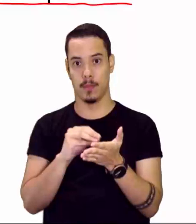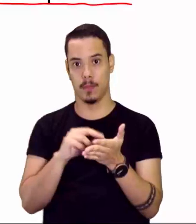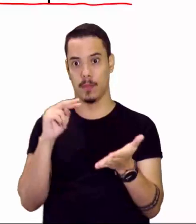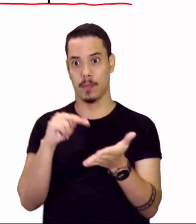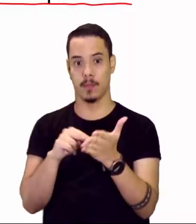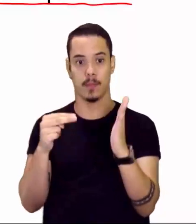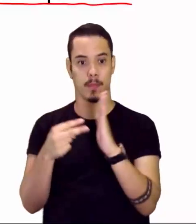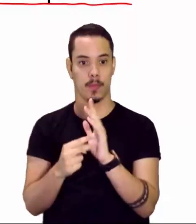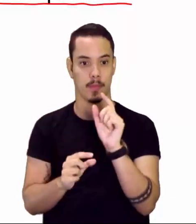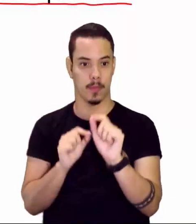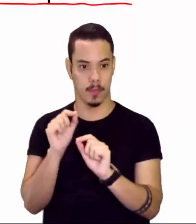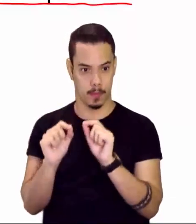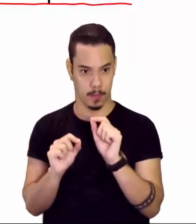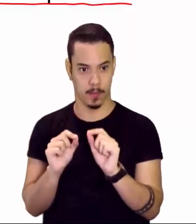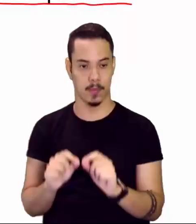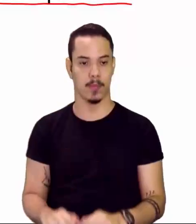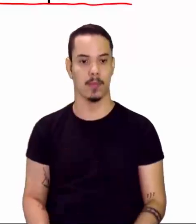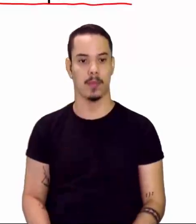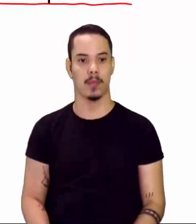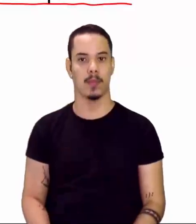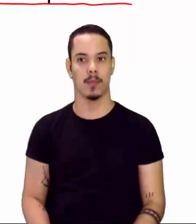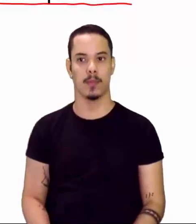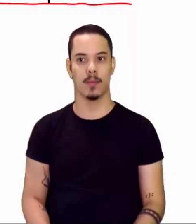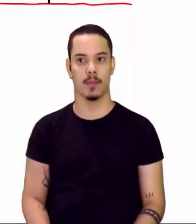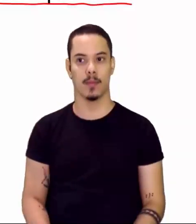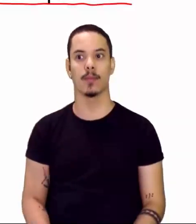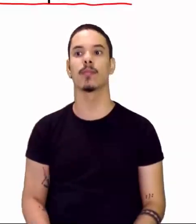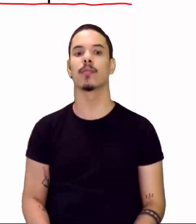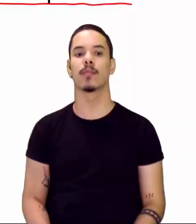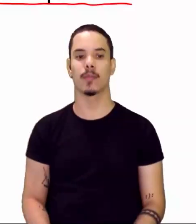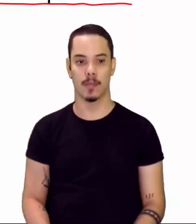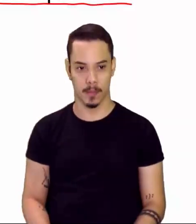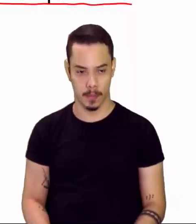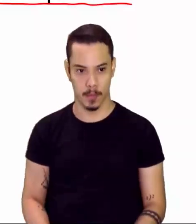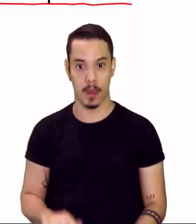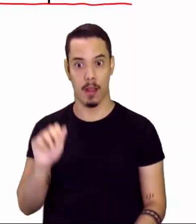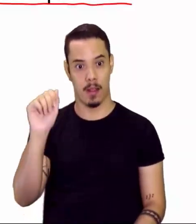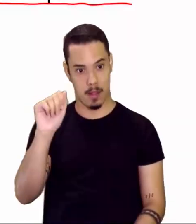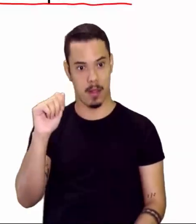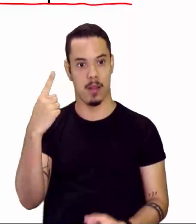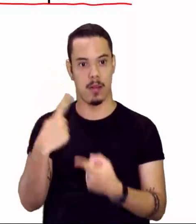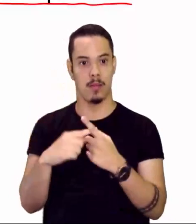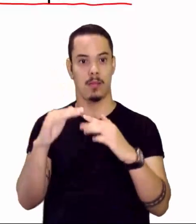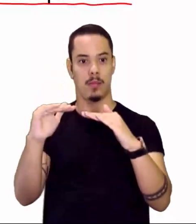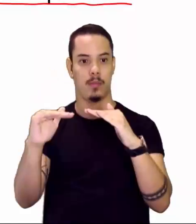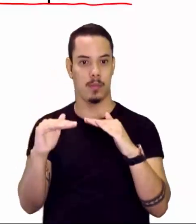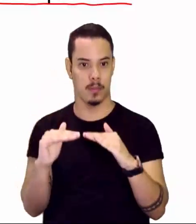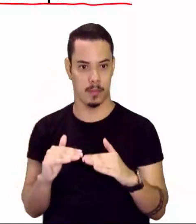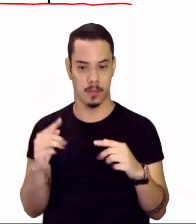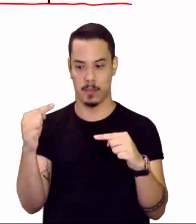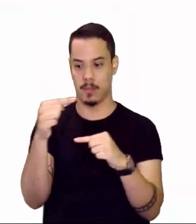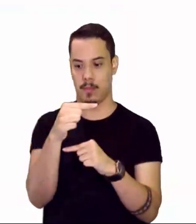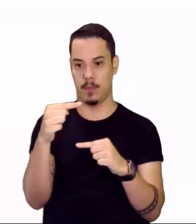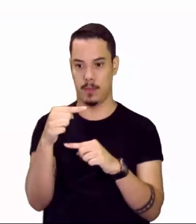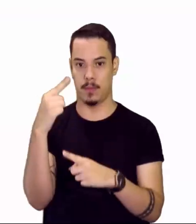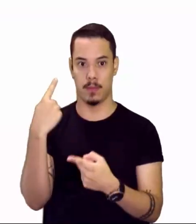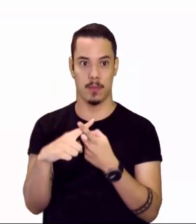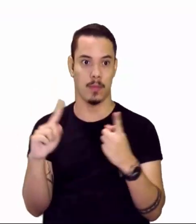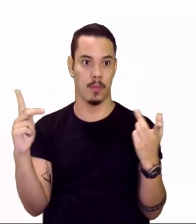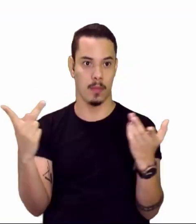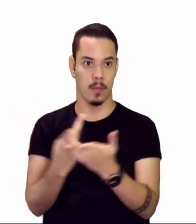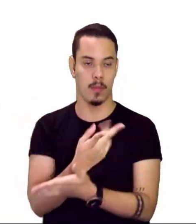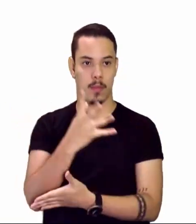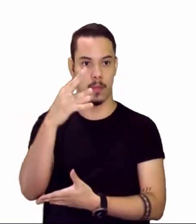devido a quê? Olha só, devido a quê? A baixa polaridade que